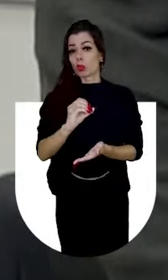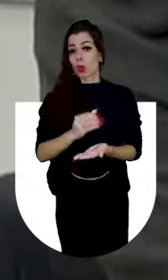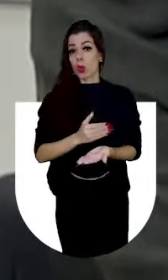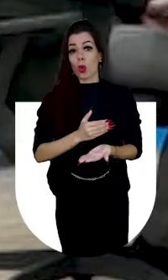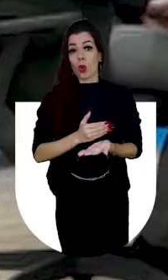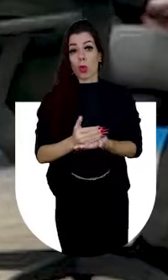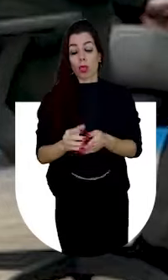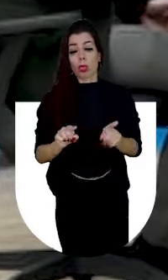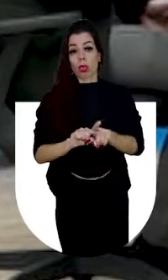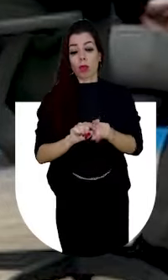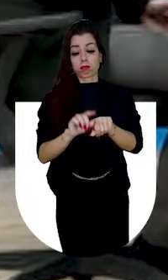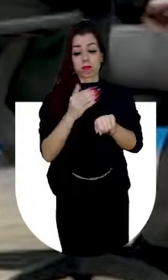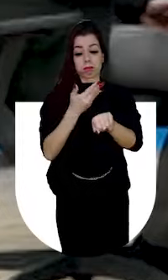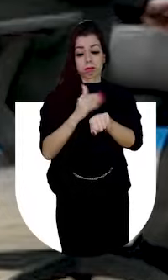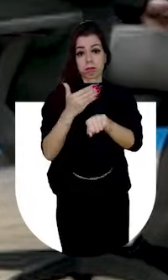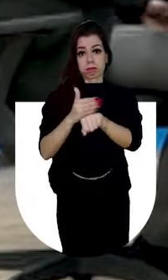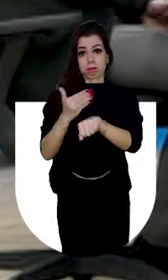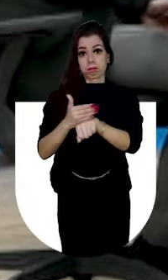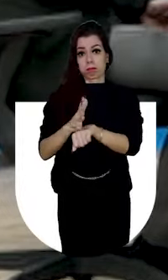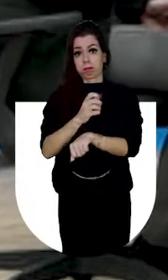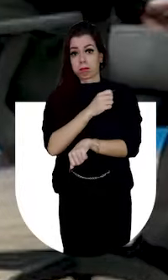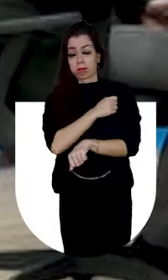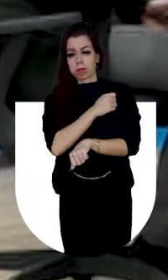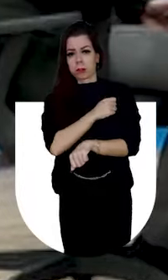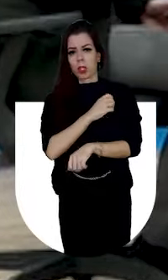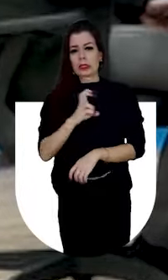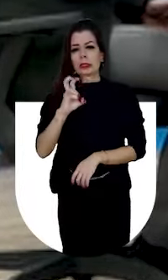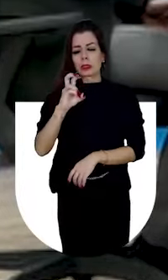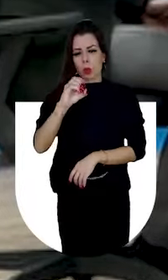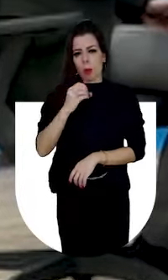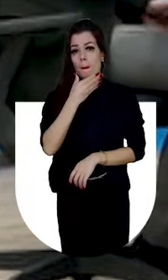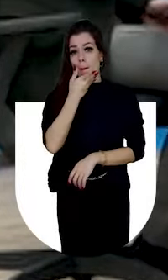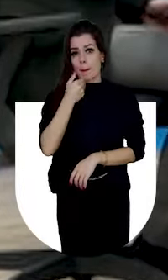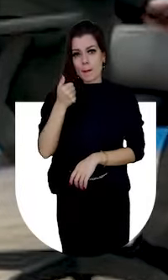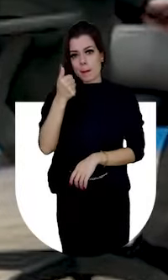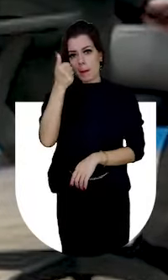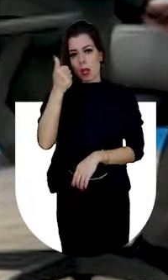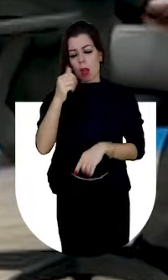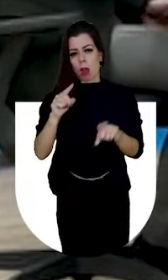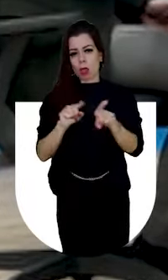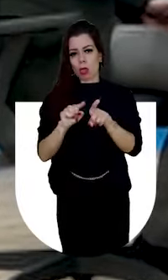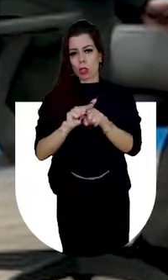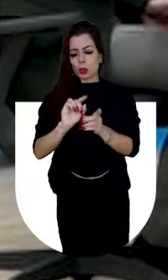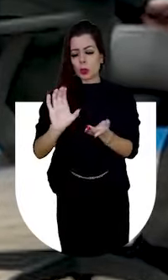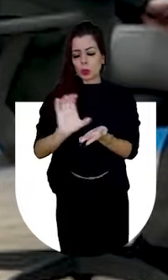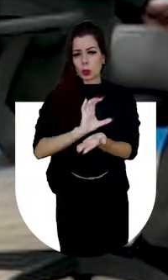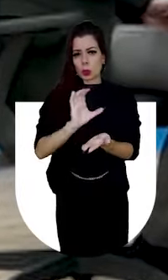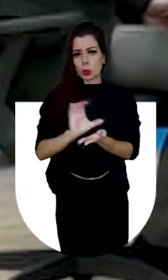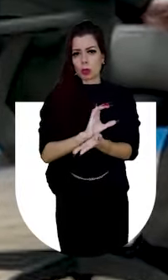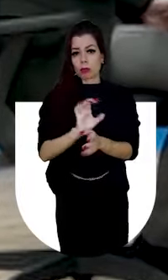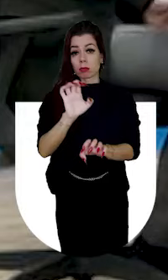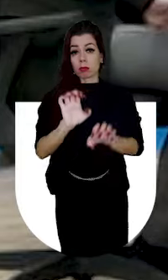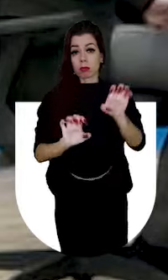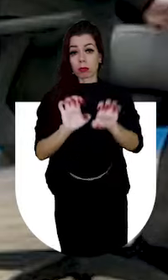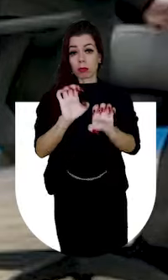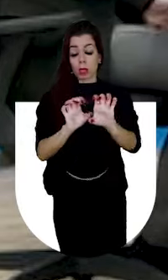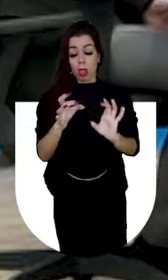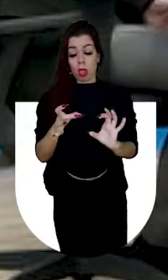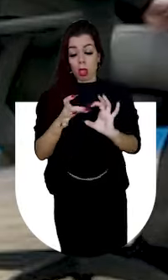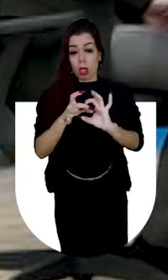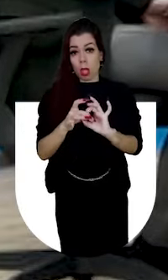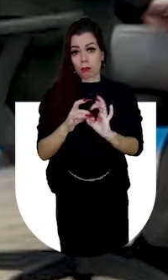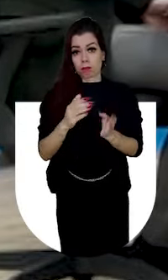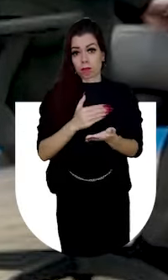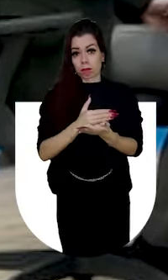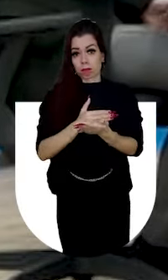para esses alunos. A gente tem oferecer estágio, né? A gente tem para os 50 melhores, a gente vai oferecer além do estágio uma bolsa, e as empresas foram parceiras no